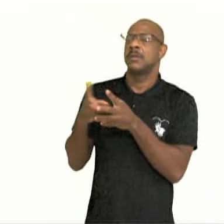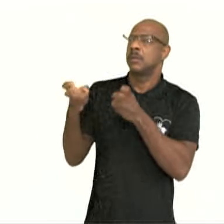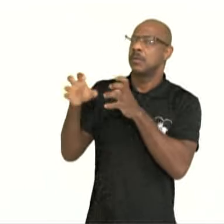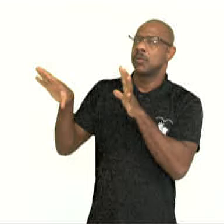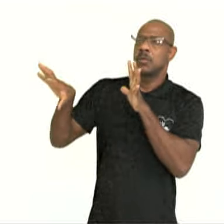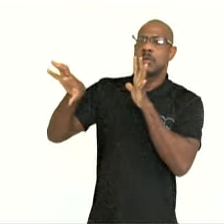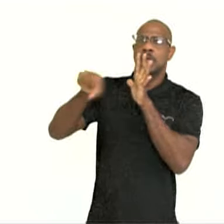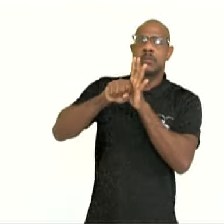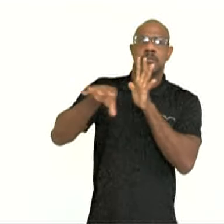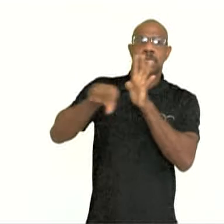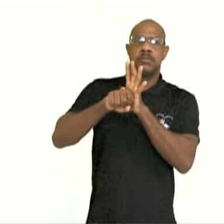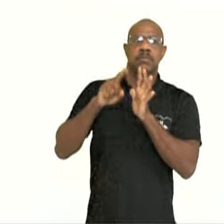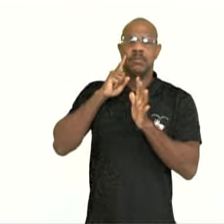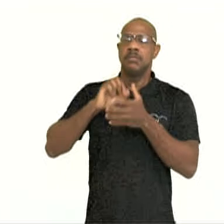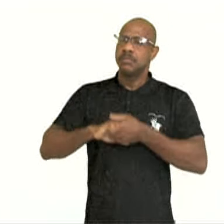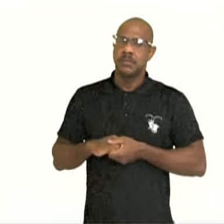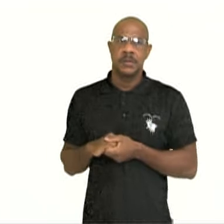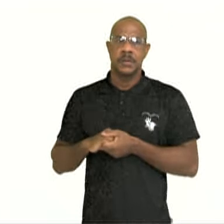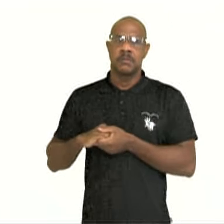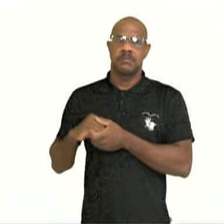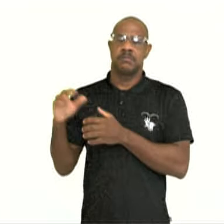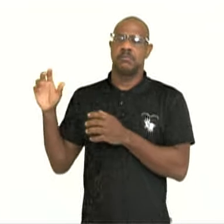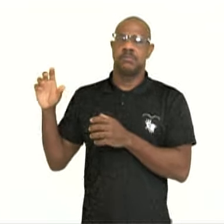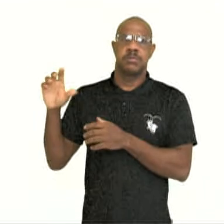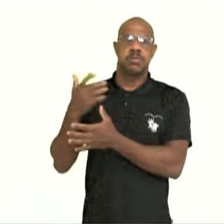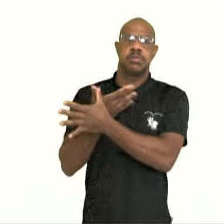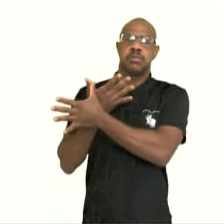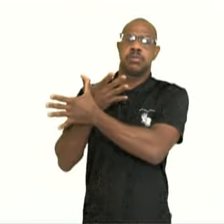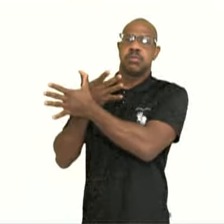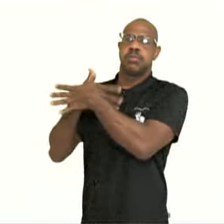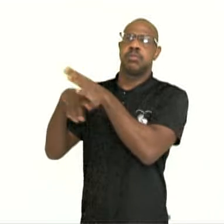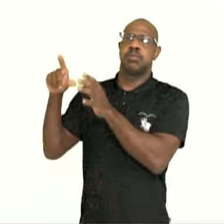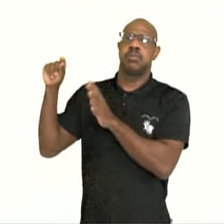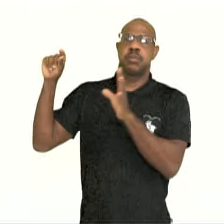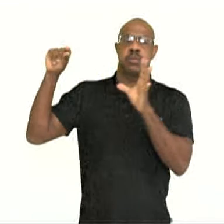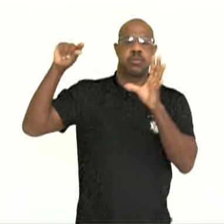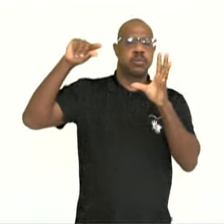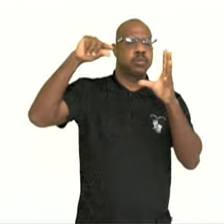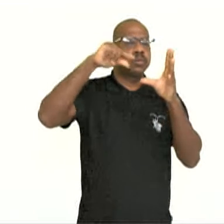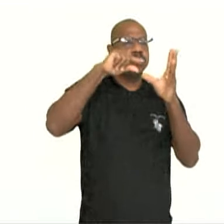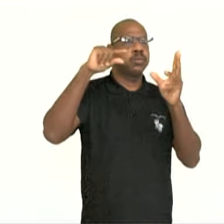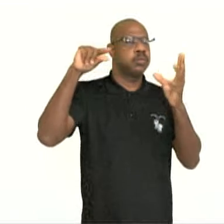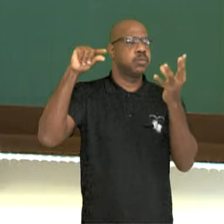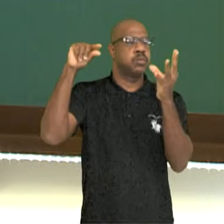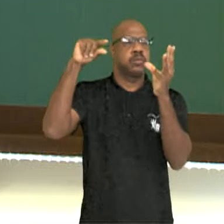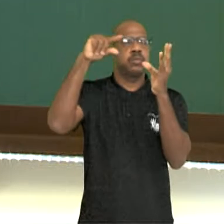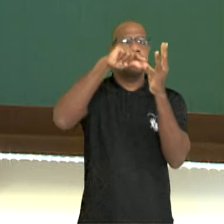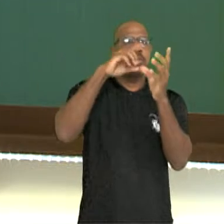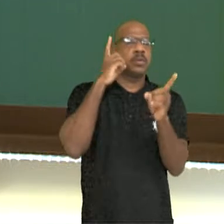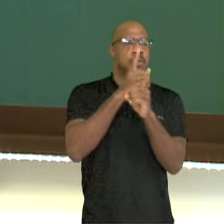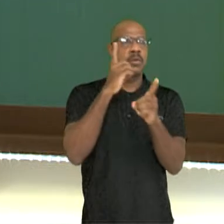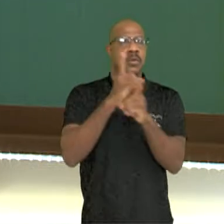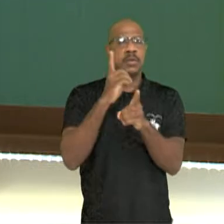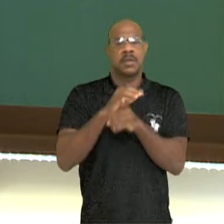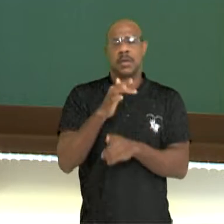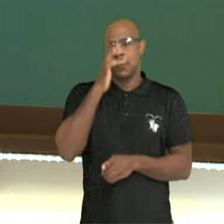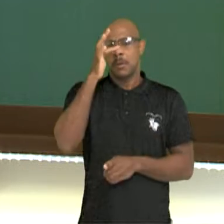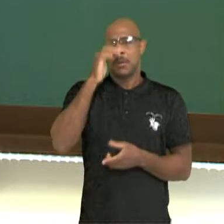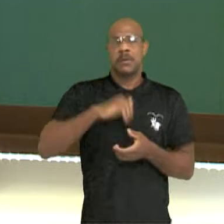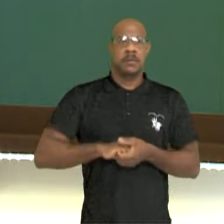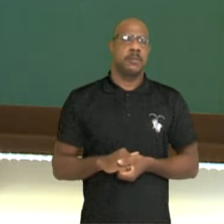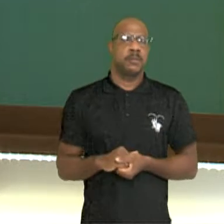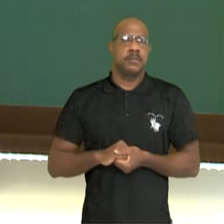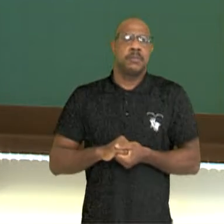e esse aroma forte é muito importante principalmente à noite, certo? Para que eles possam encontrar a flor.